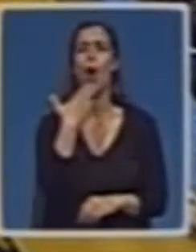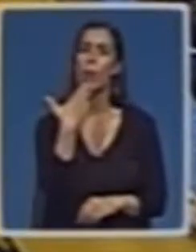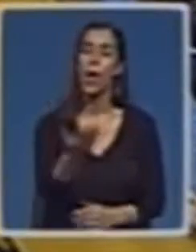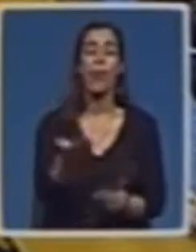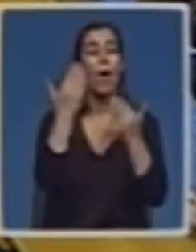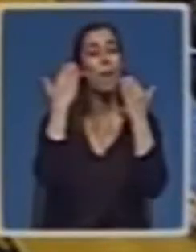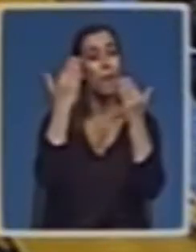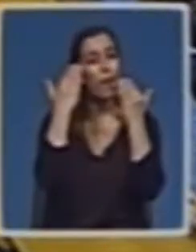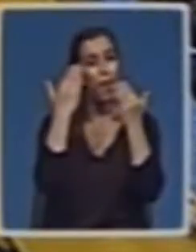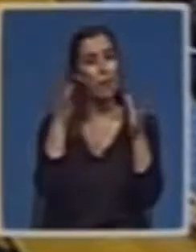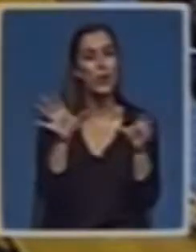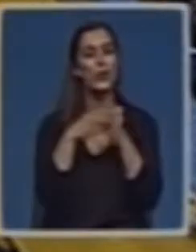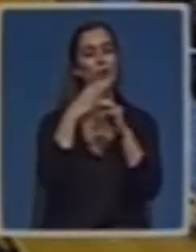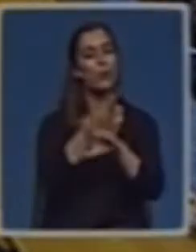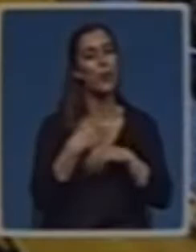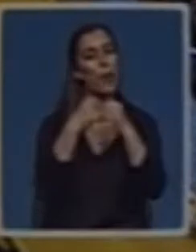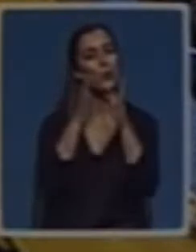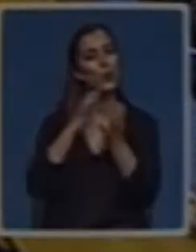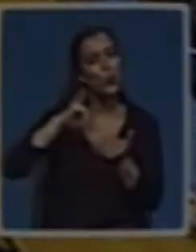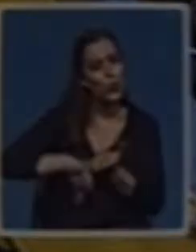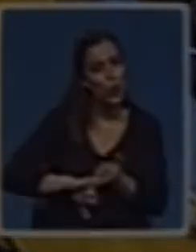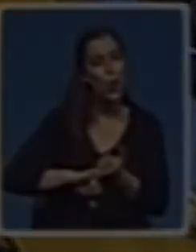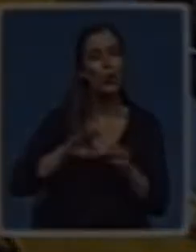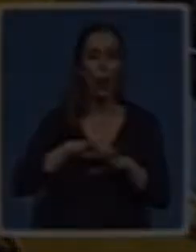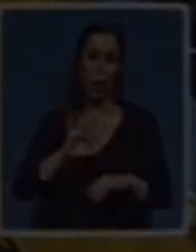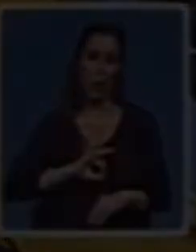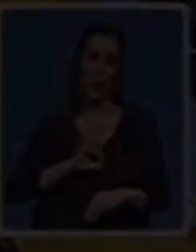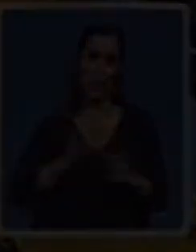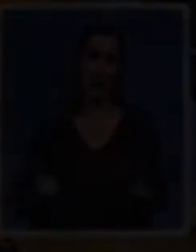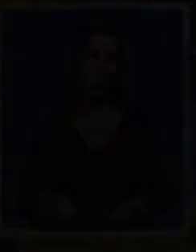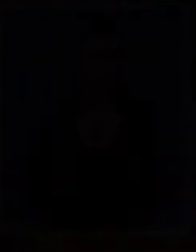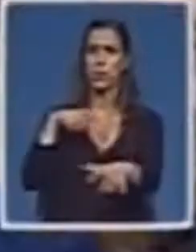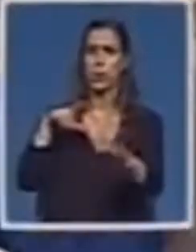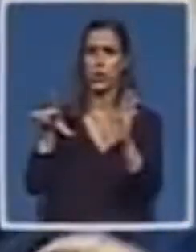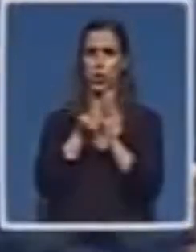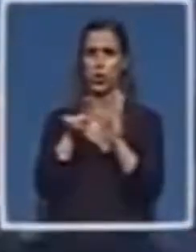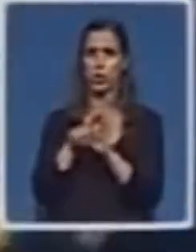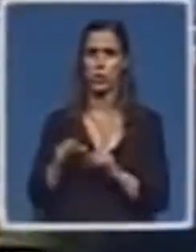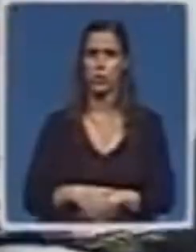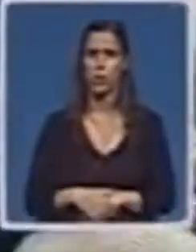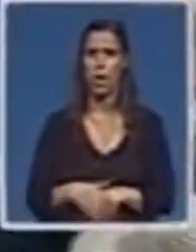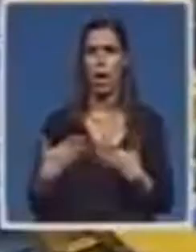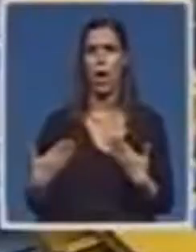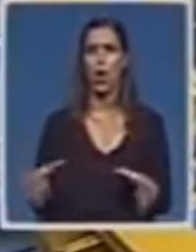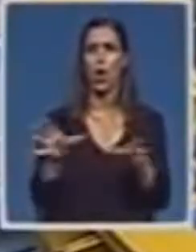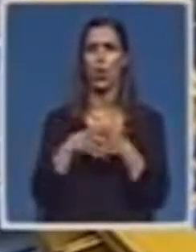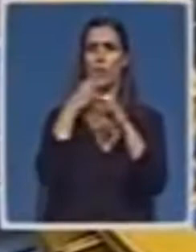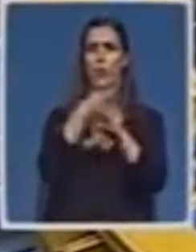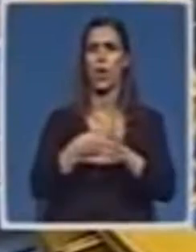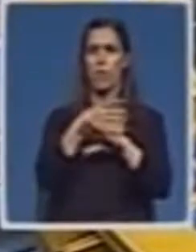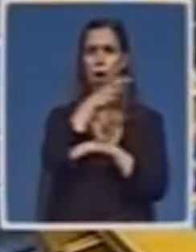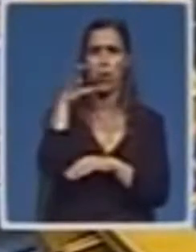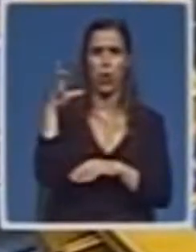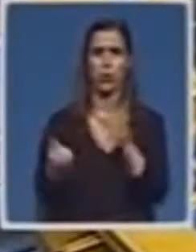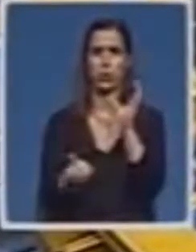Parabéns para o Clube Naval e todos os seus sócios por esta distinção no dia da região. Agora, o Clube Naval da Horta,